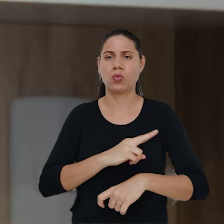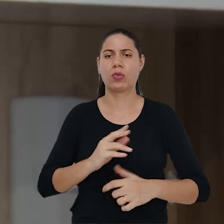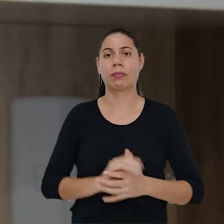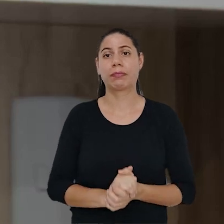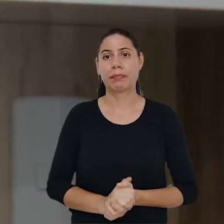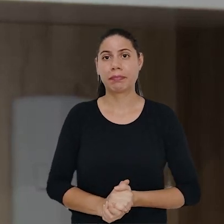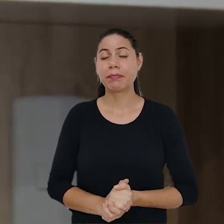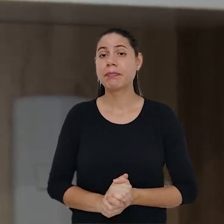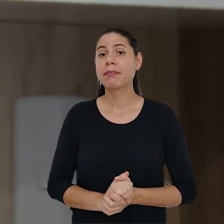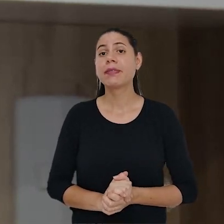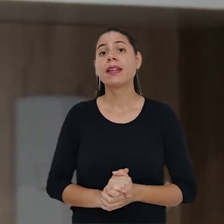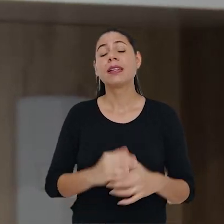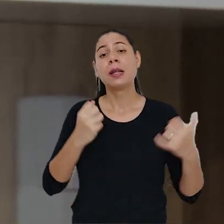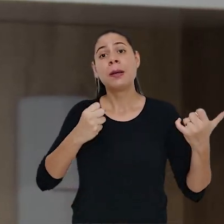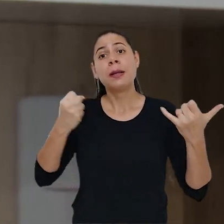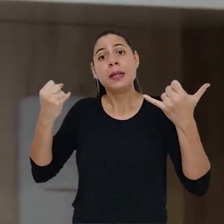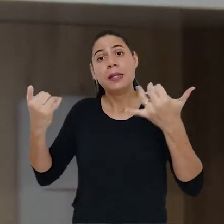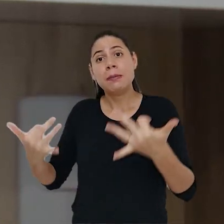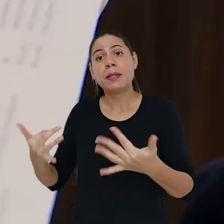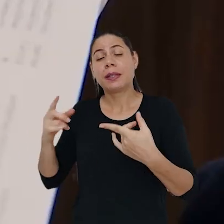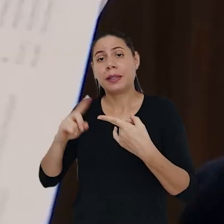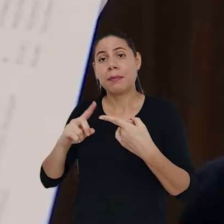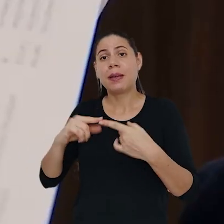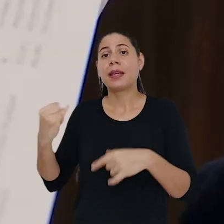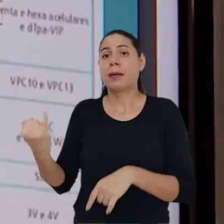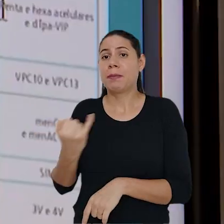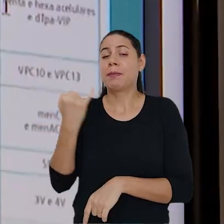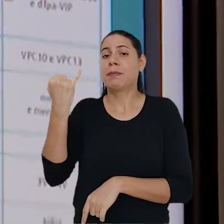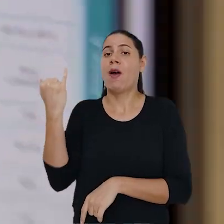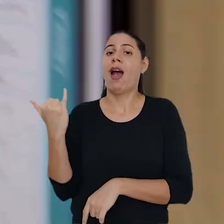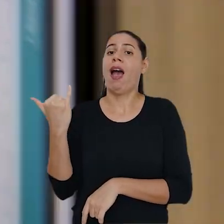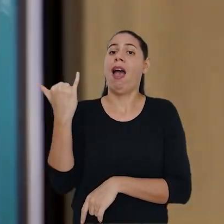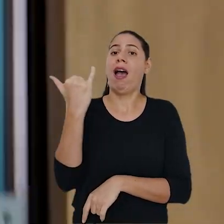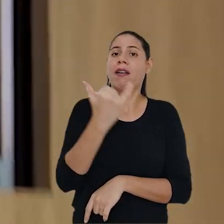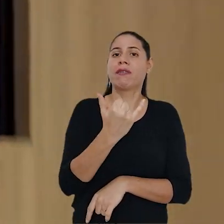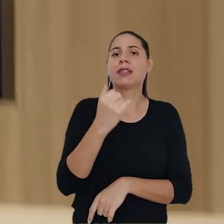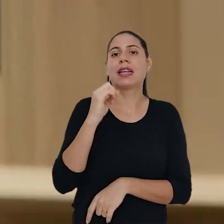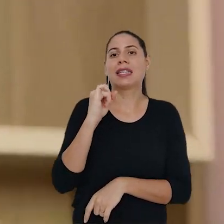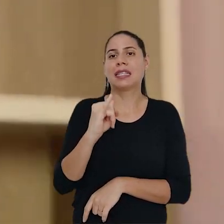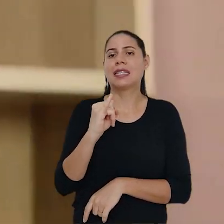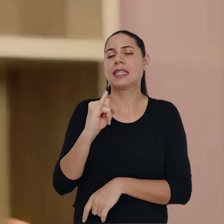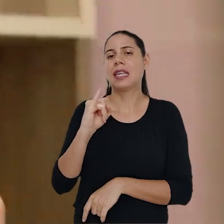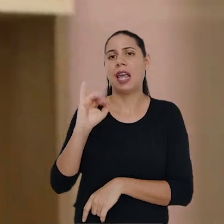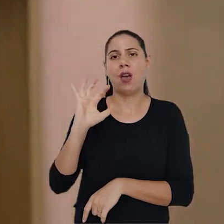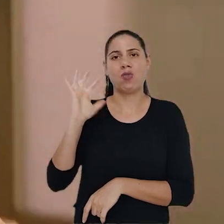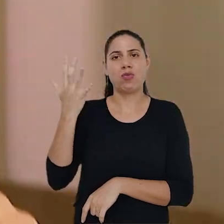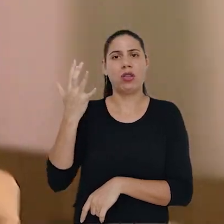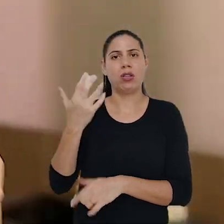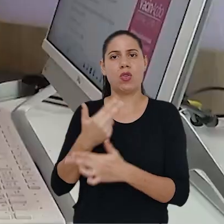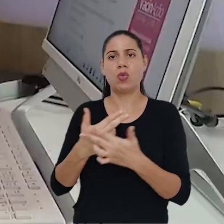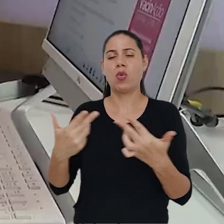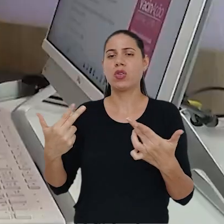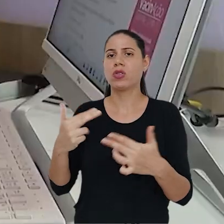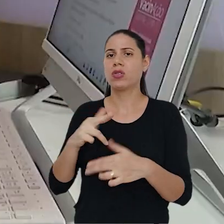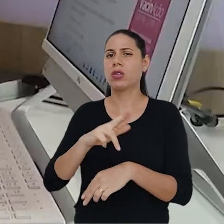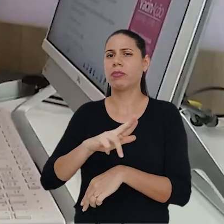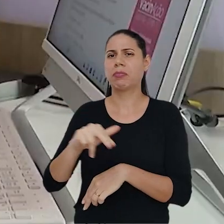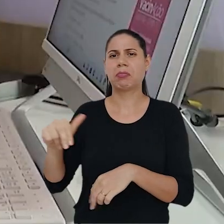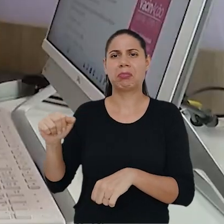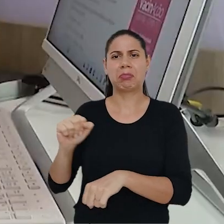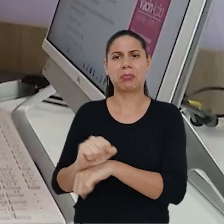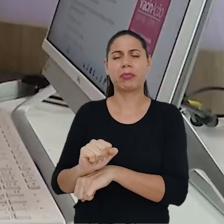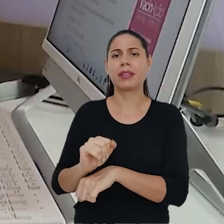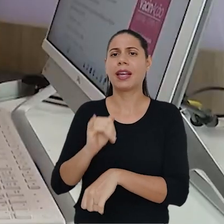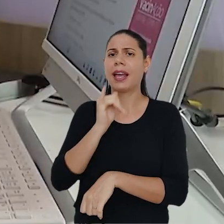O especialista também ressalta que é importante notificar e acompanhar os casos de reações inesperadas. Tudo que ocorre